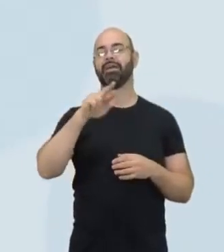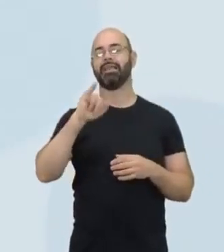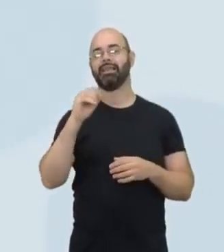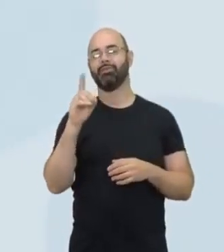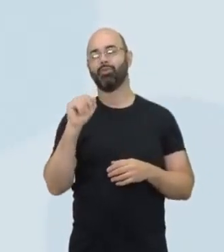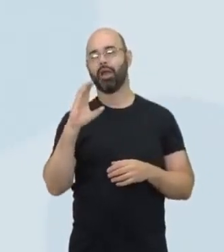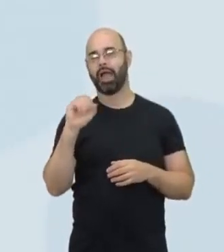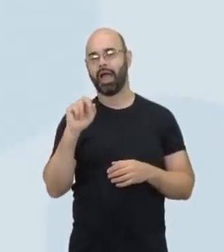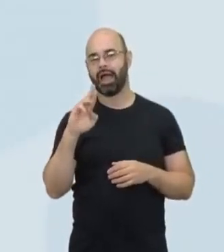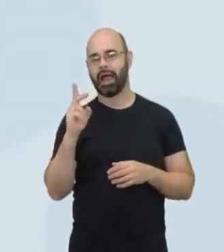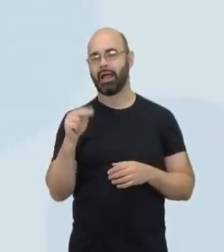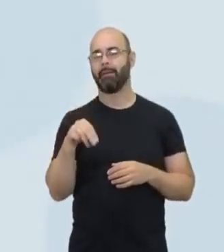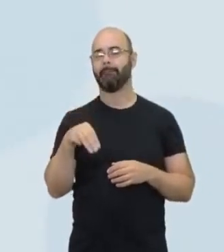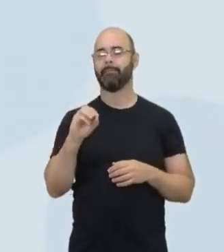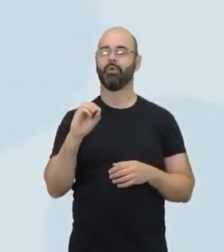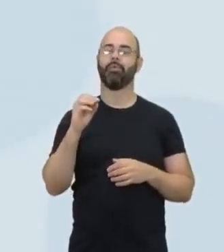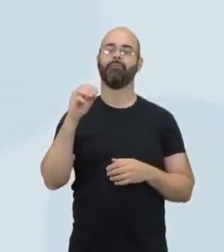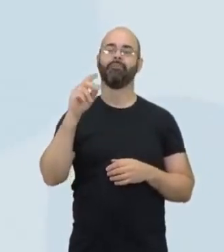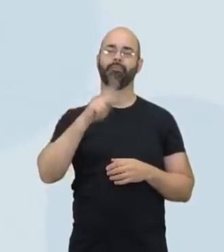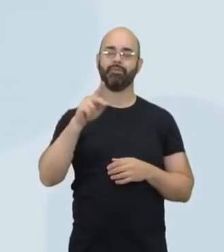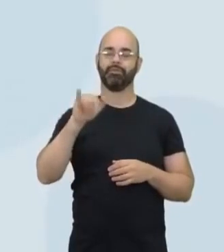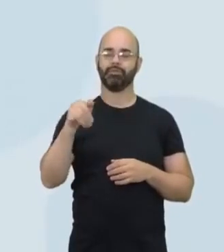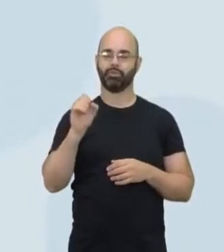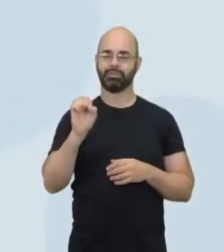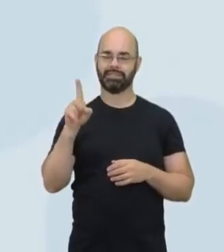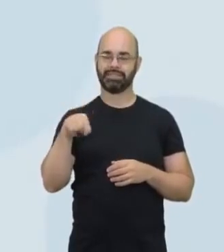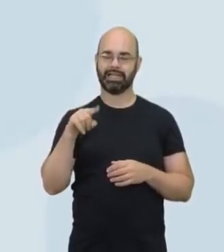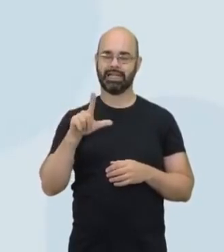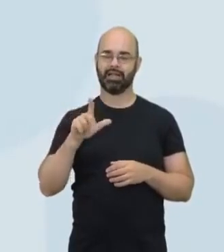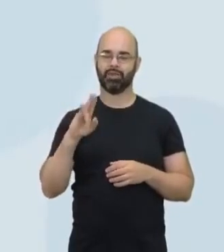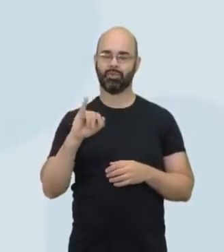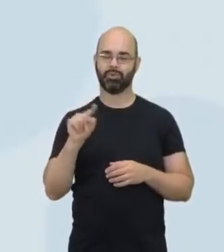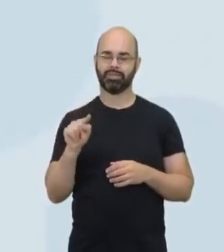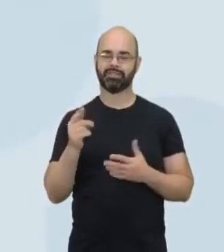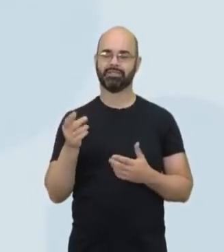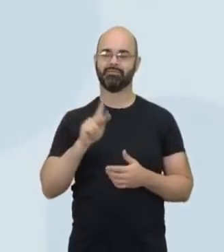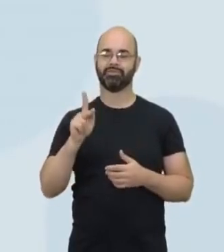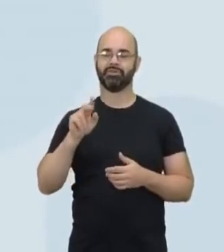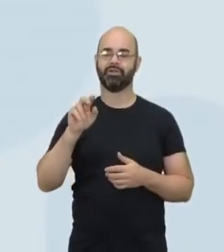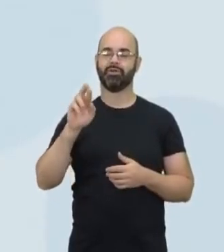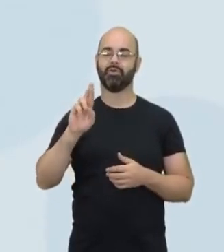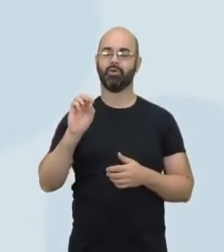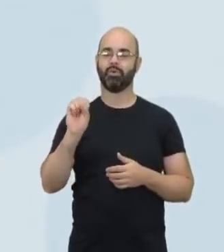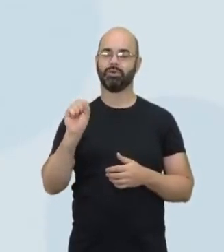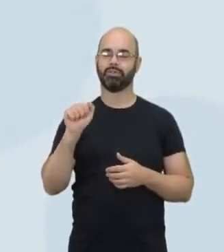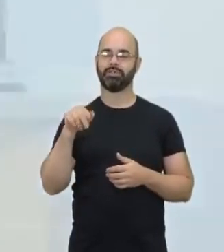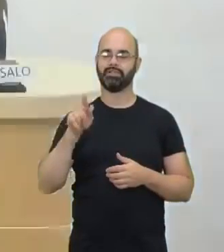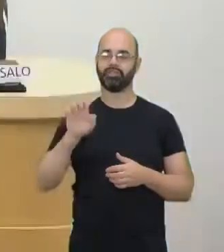Luiz, pro Paulo, todos que participaram aqui comigo, pro Rosângela.